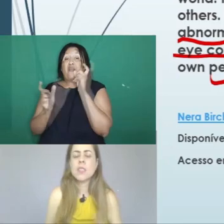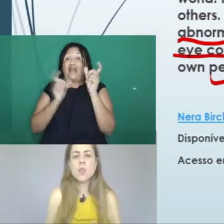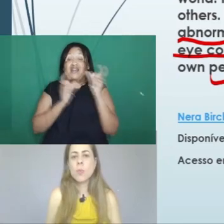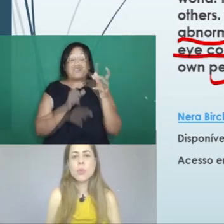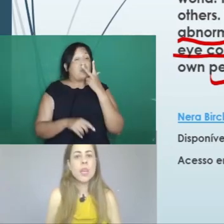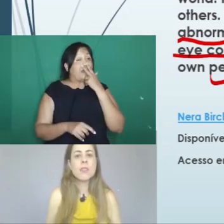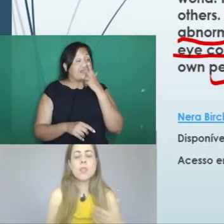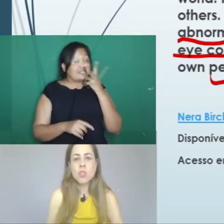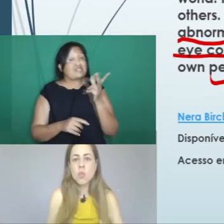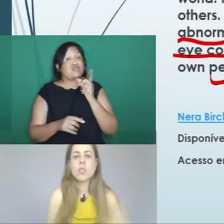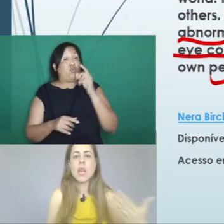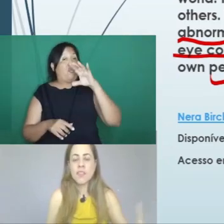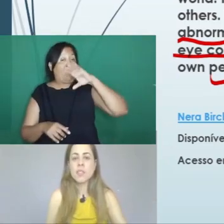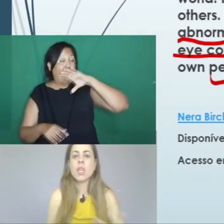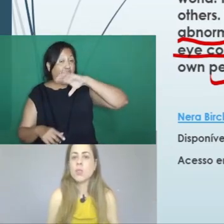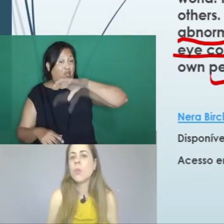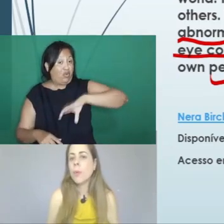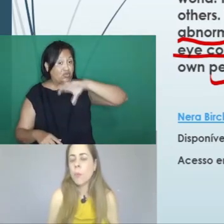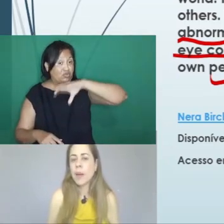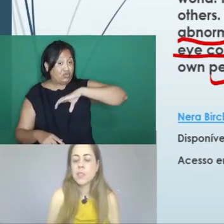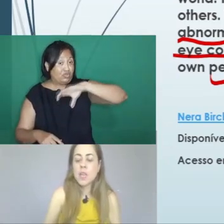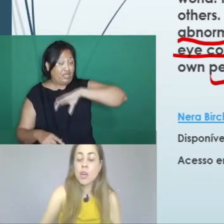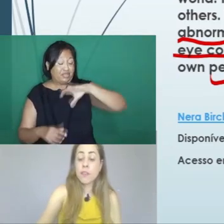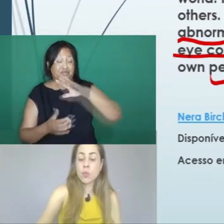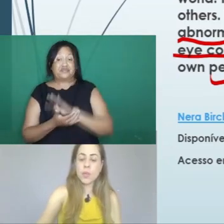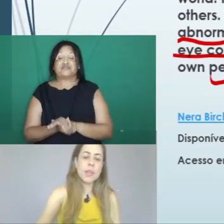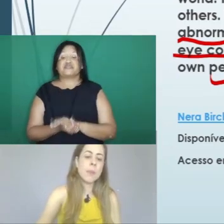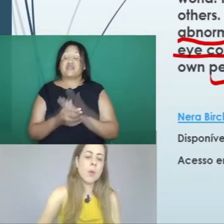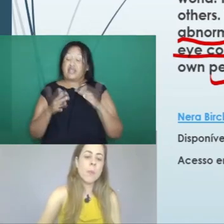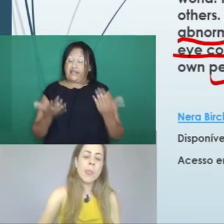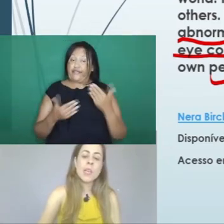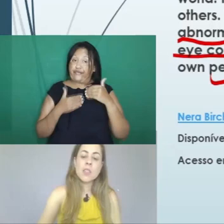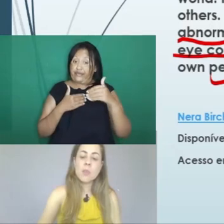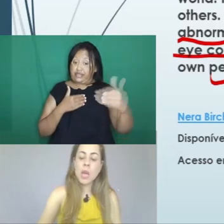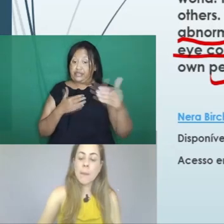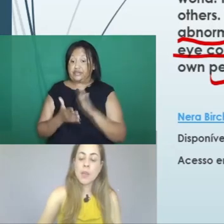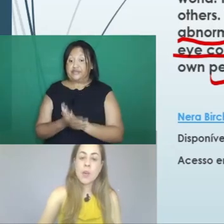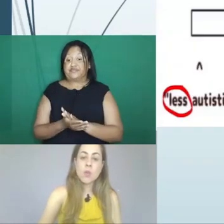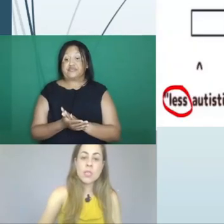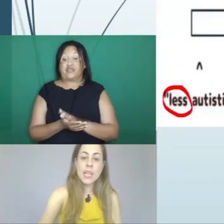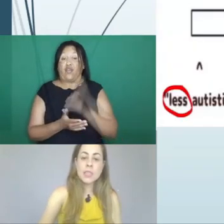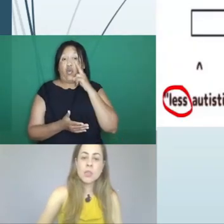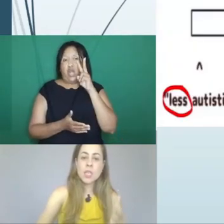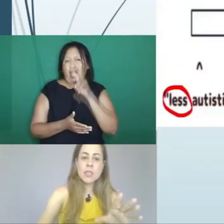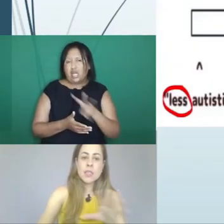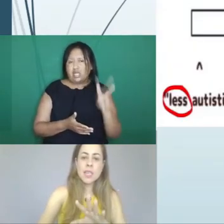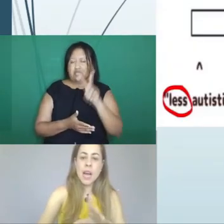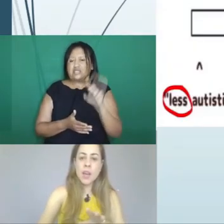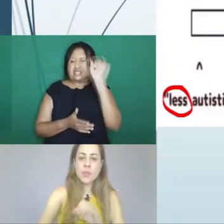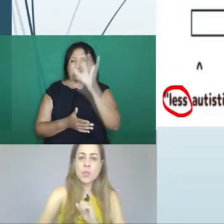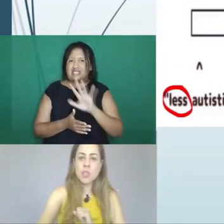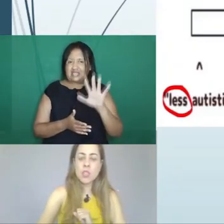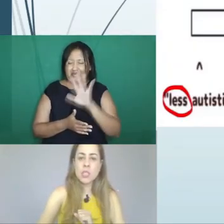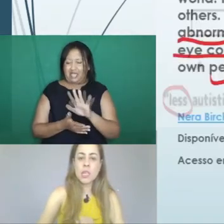parecidas com portugueses então a gente consegue fazer uma leitura um pouco mais fluida tá bom então vamos lá considerando aqui esses